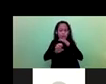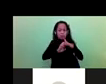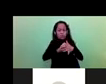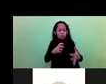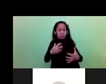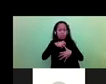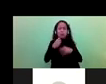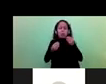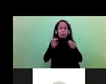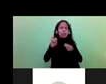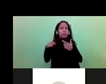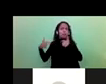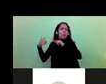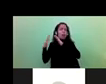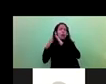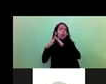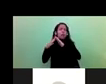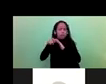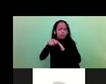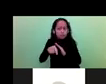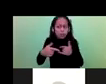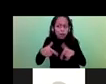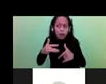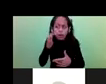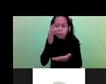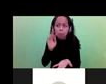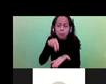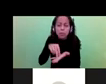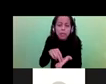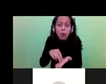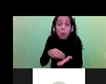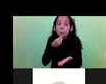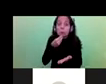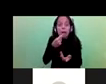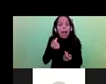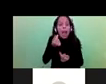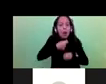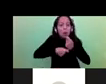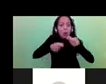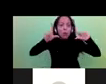impacto da economia que eles tiveram